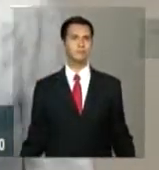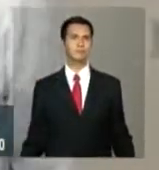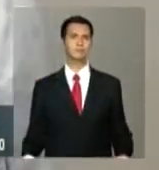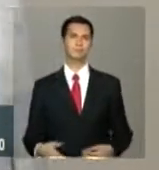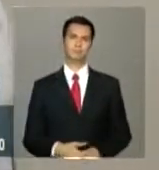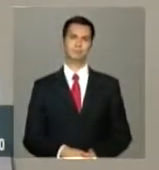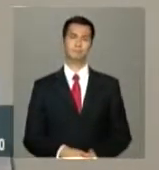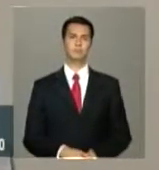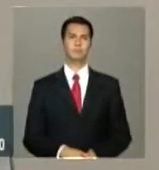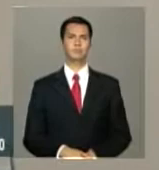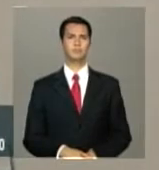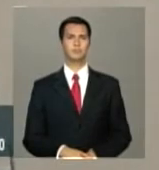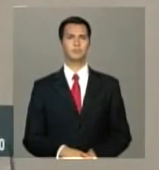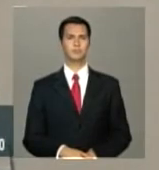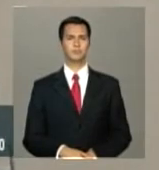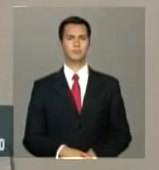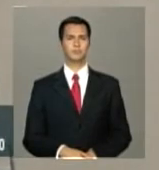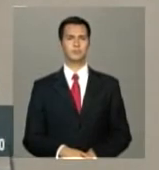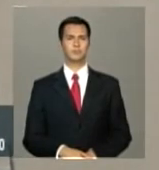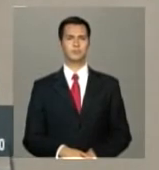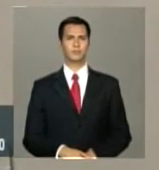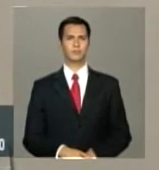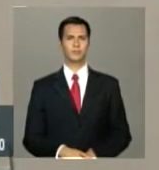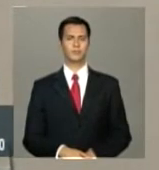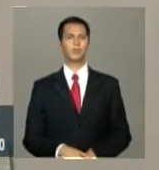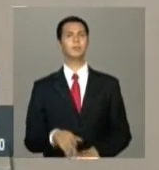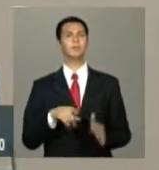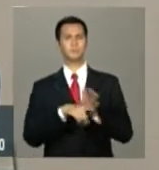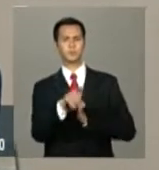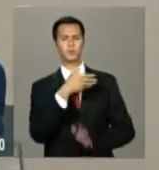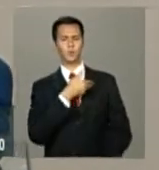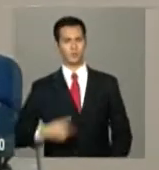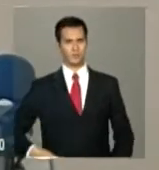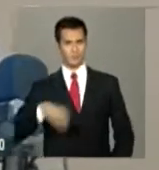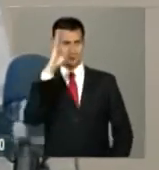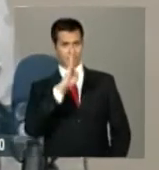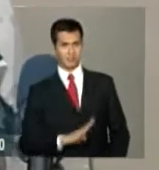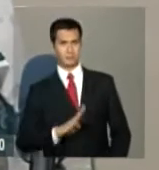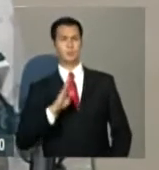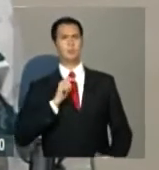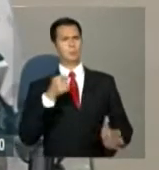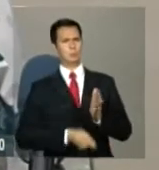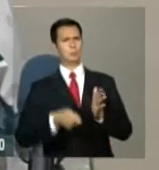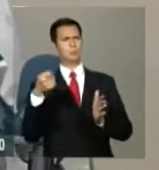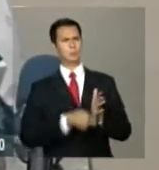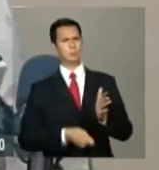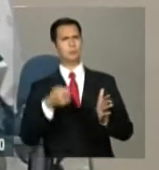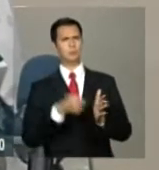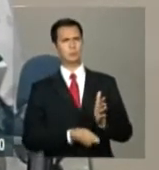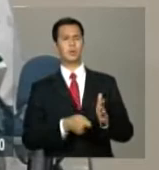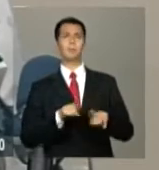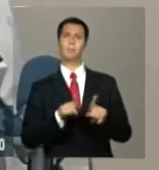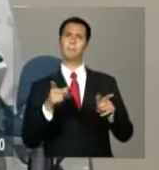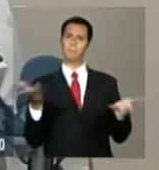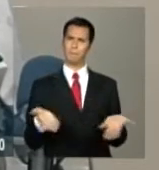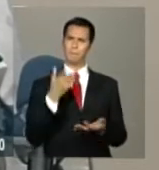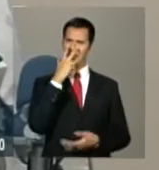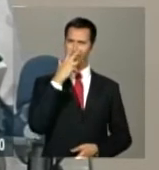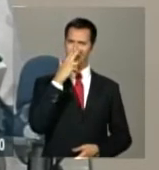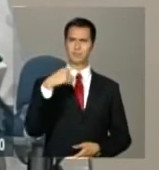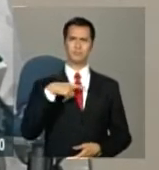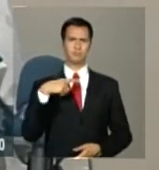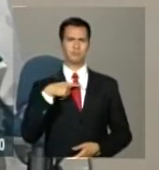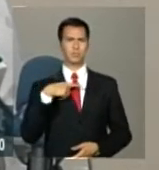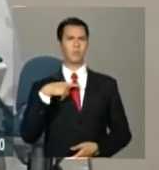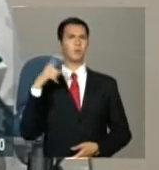Presidenta, o governo brasileiro insiste nessa posição e já não é de hoje. Agora me parece que ganhou até o apoio com a argumentação